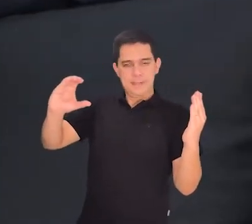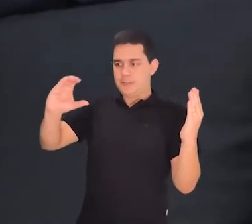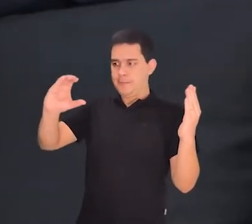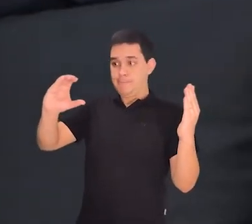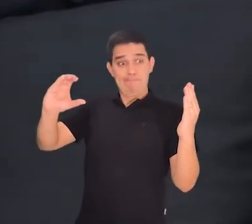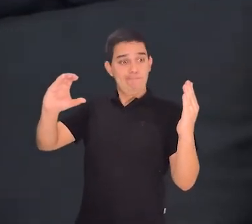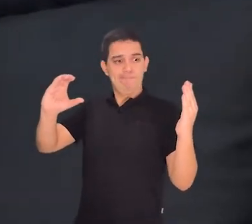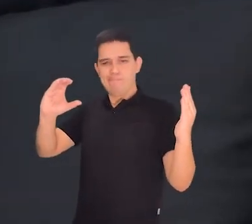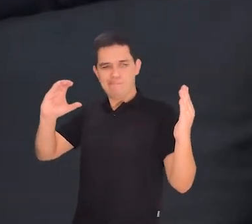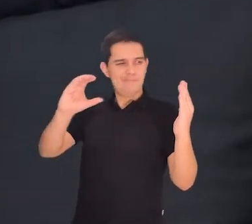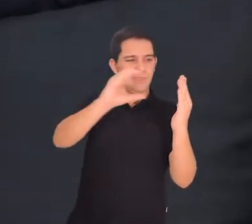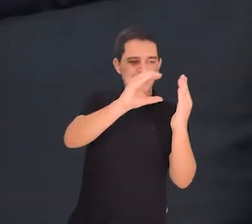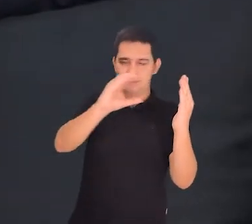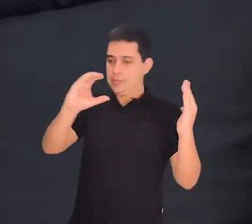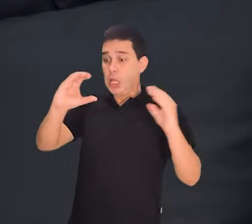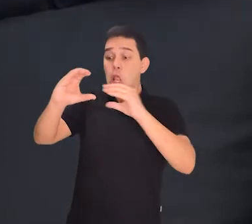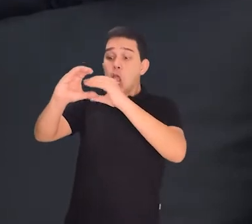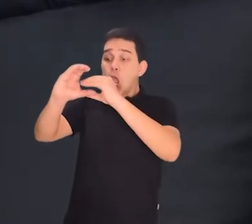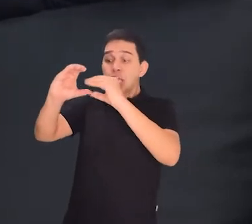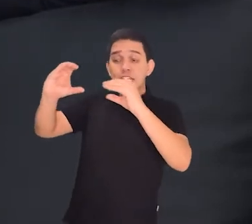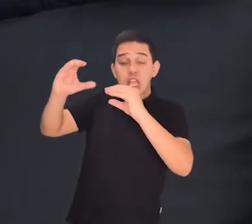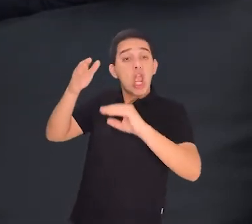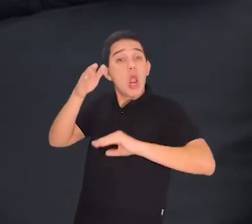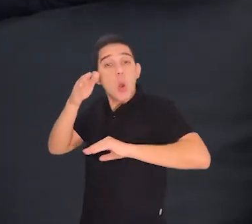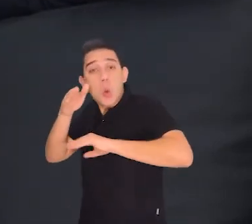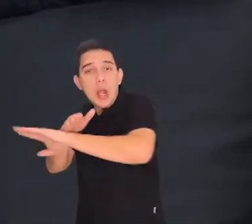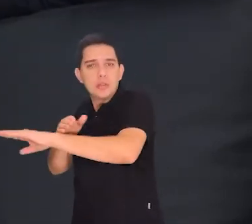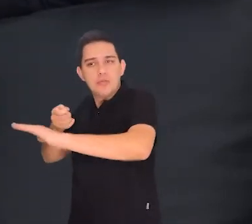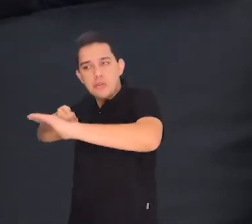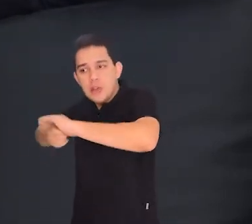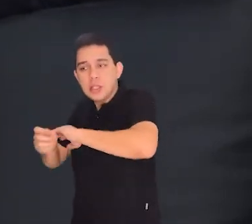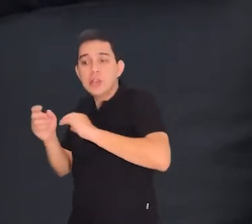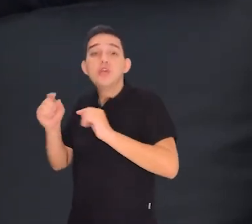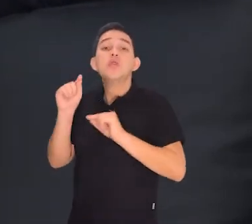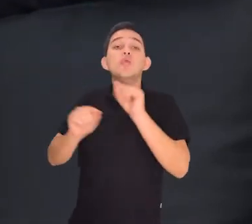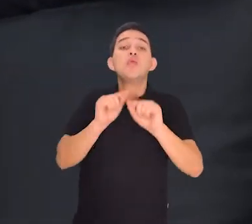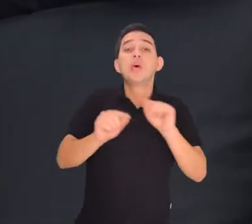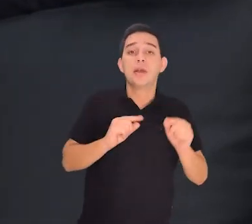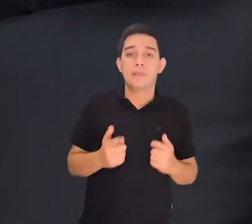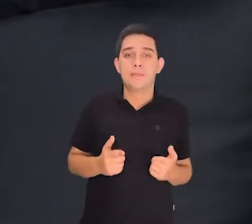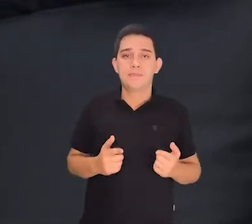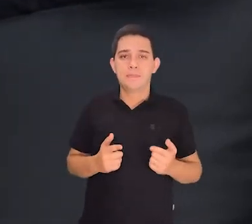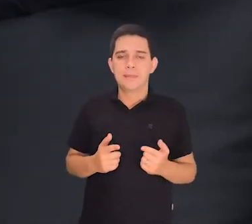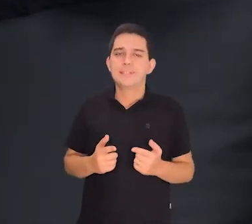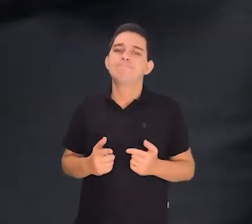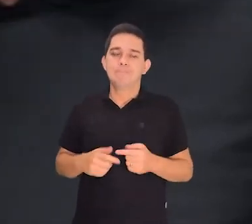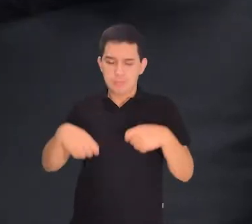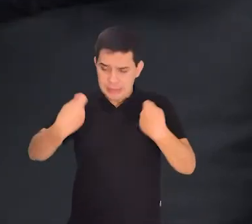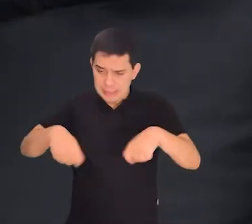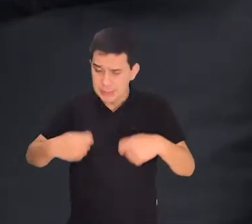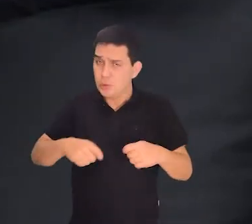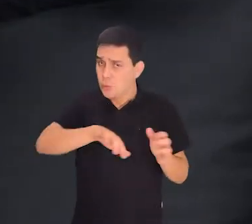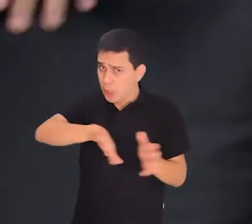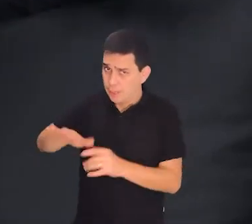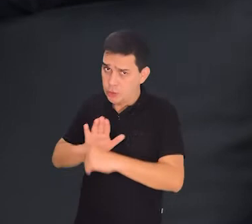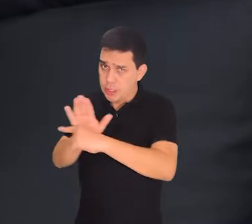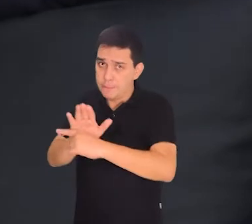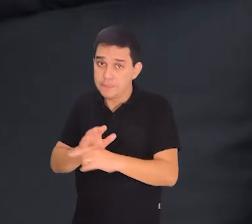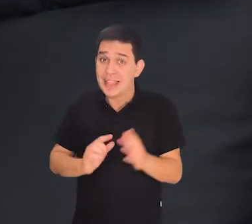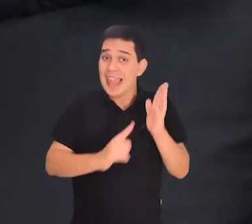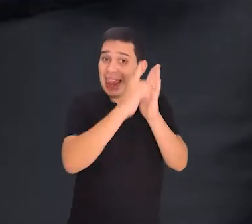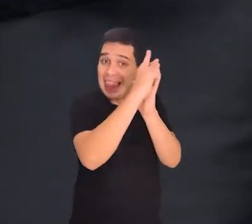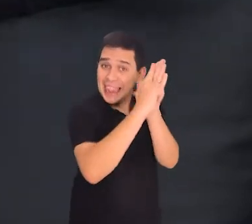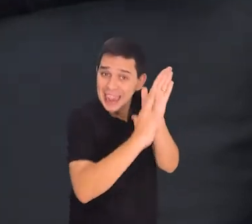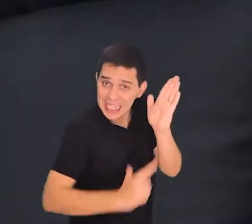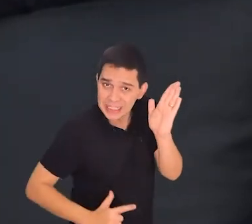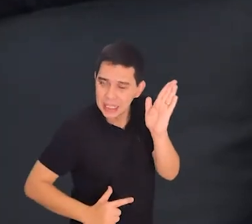funcionar. E aí vem a segunda parte, que é você fazer uma lista de todos os seus gastos, Lembrando de gastos que normalmente as pessoas